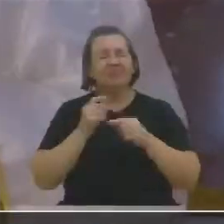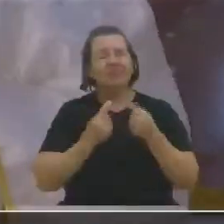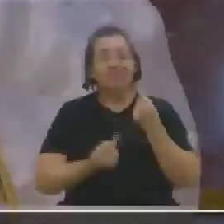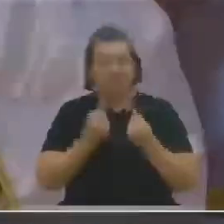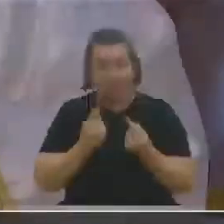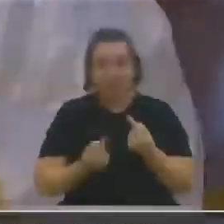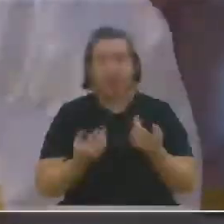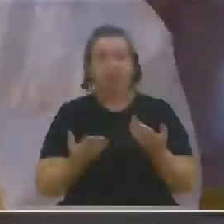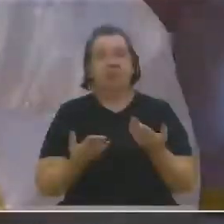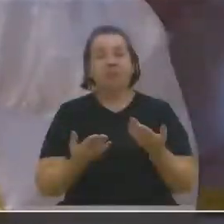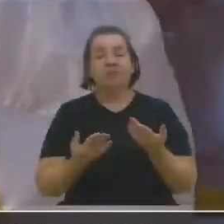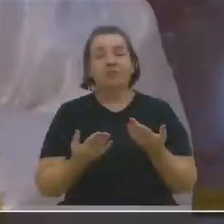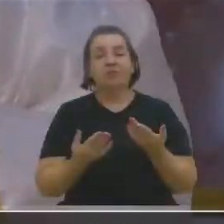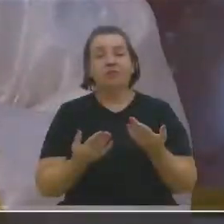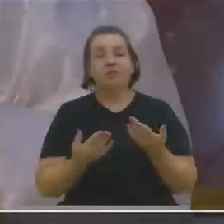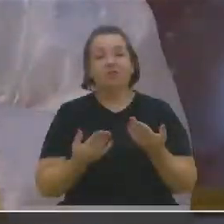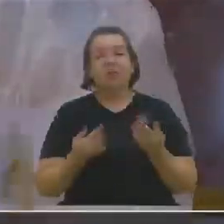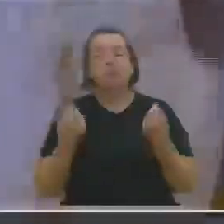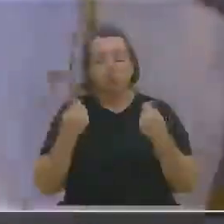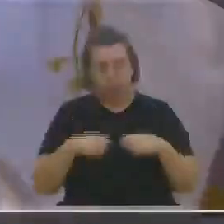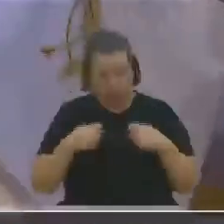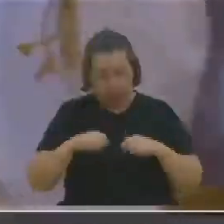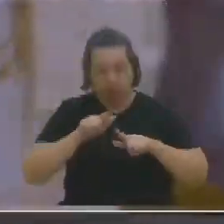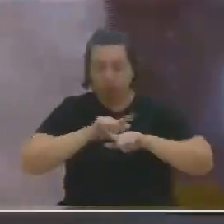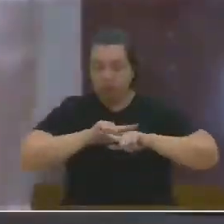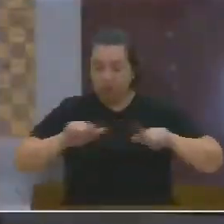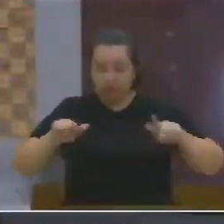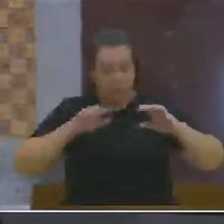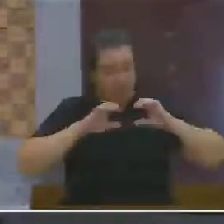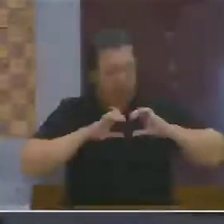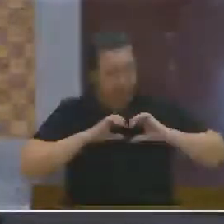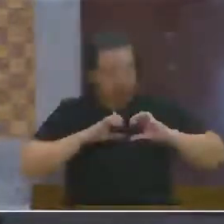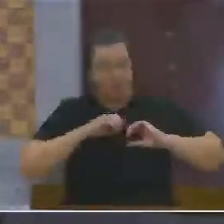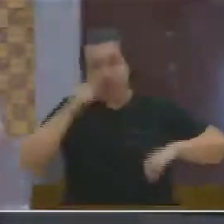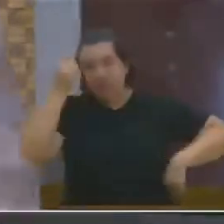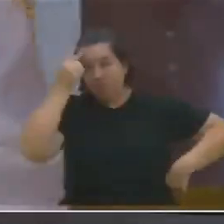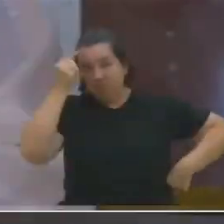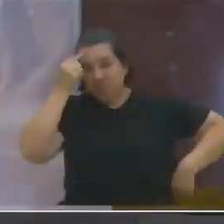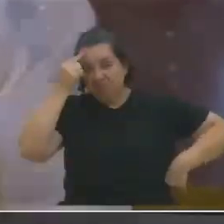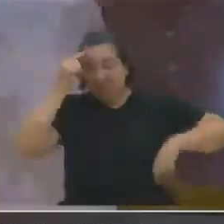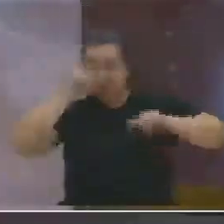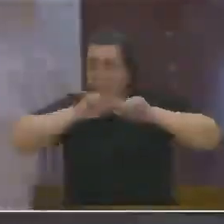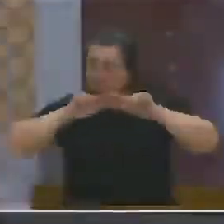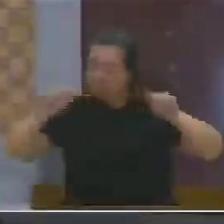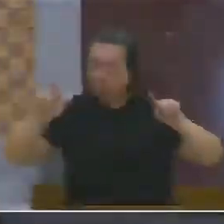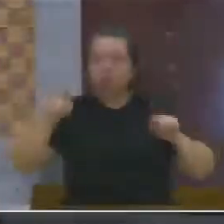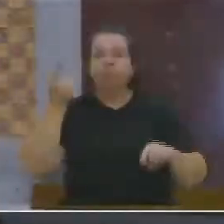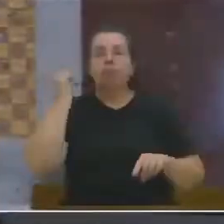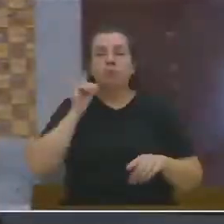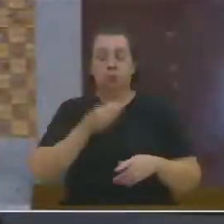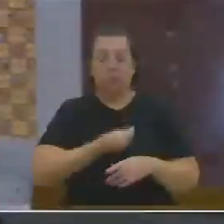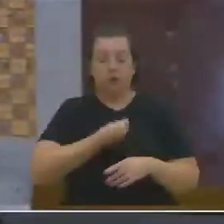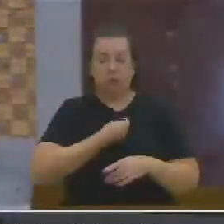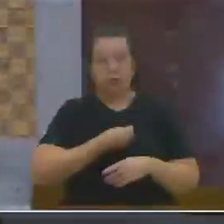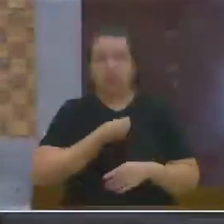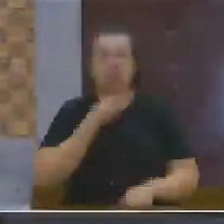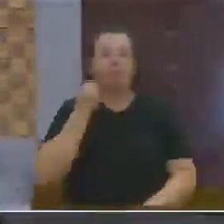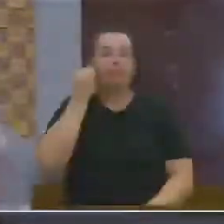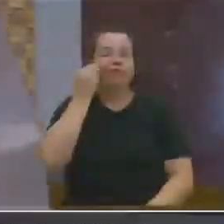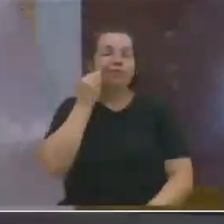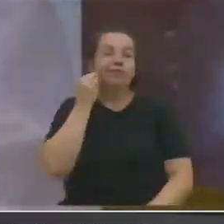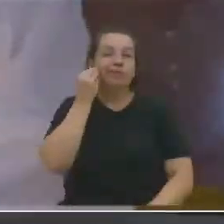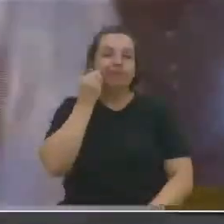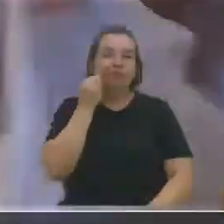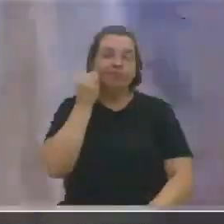coração, da nossa mente, para vivenciar, fazer também uma